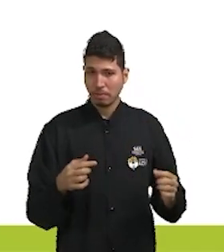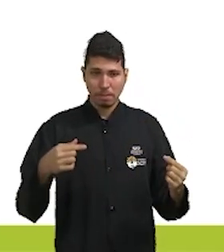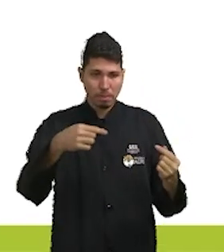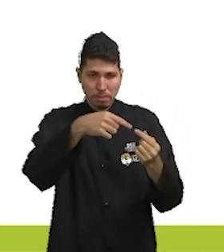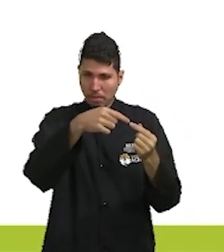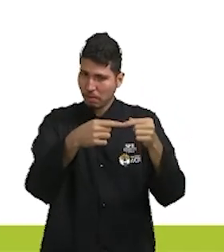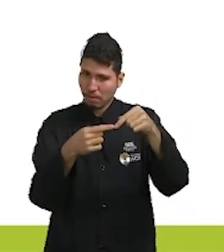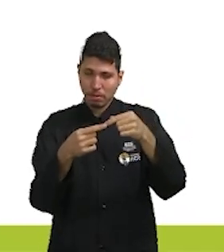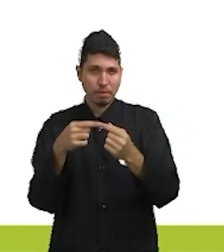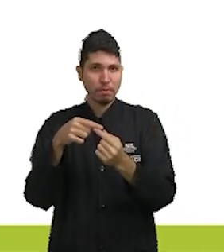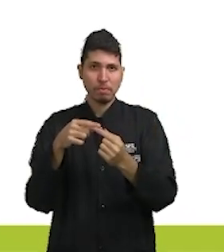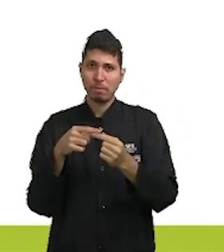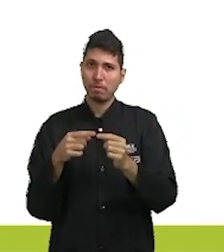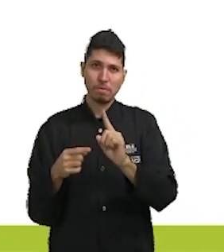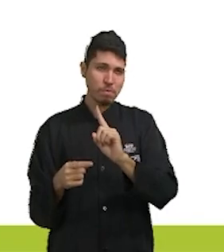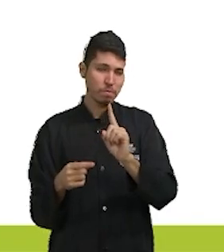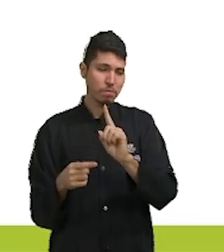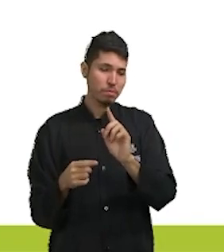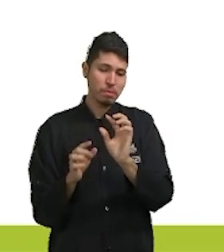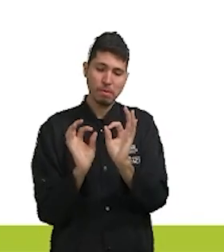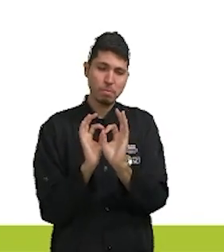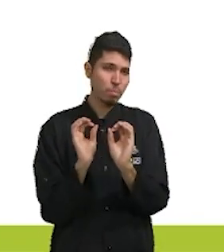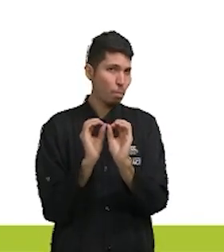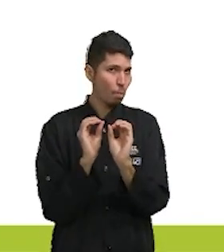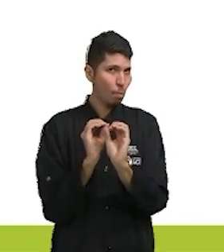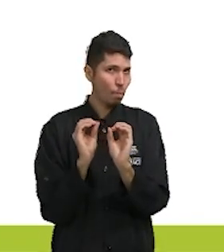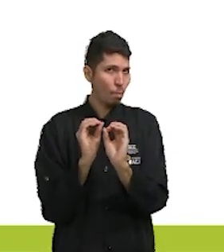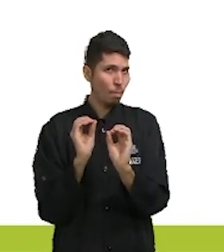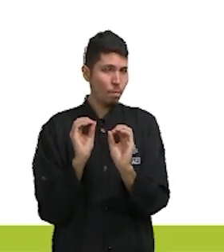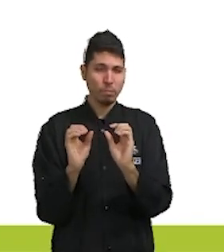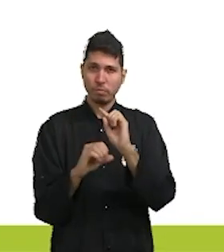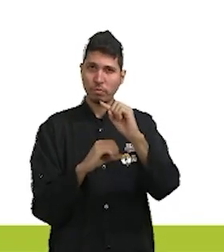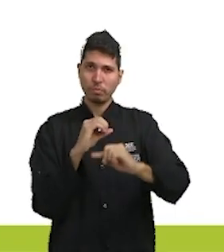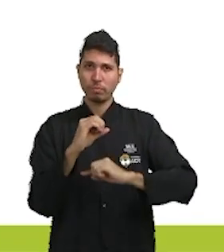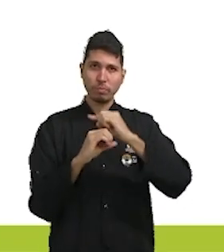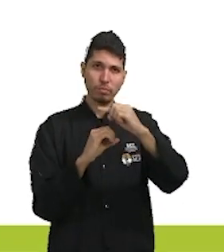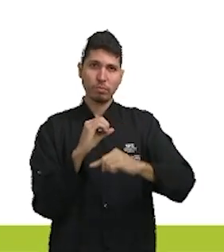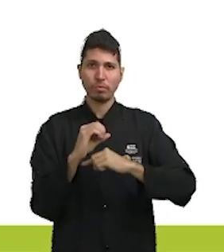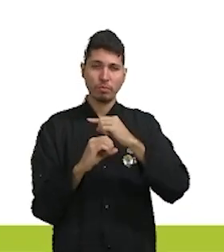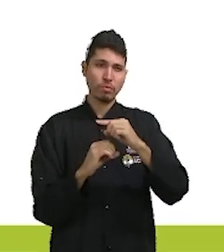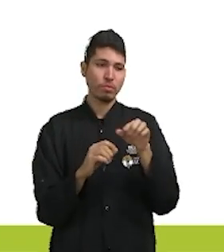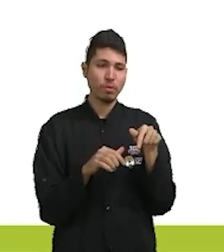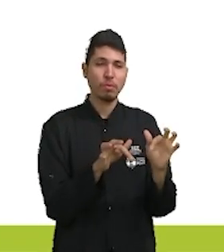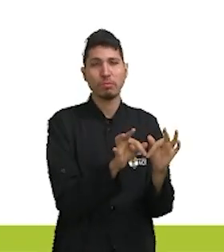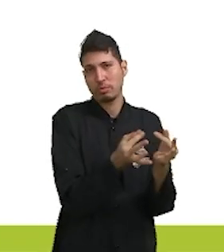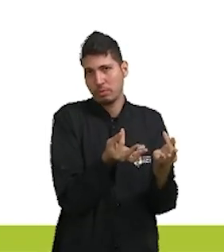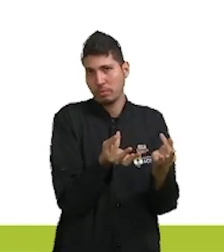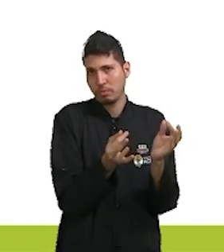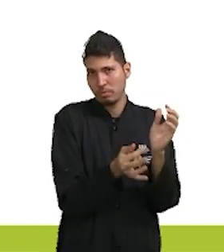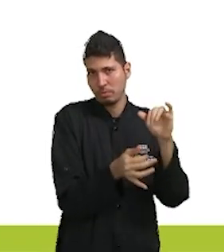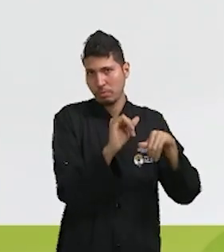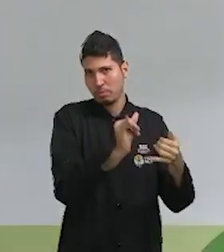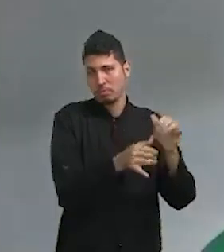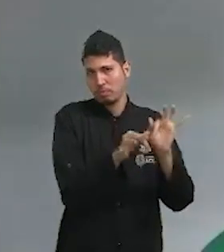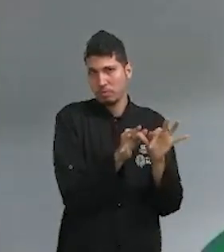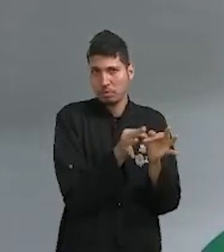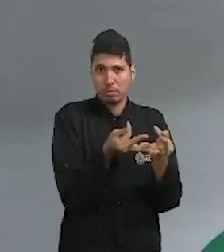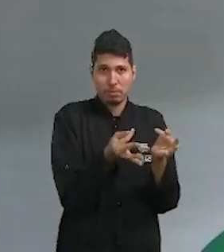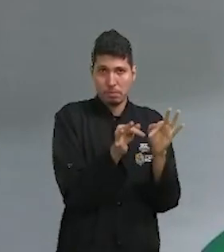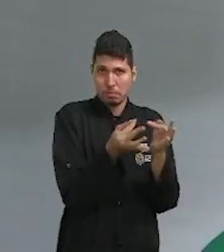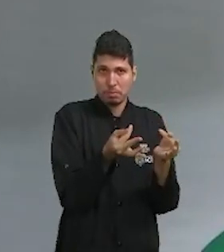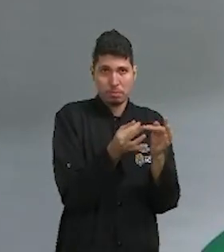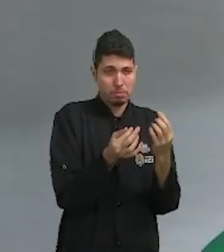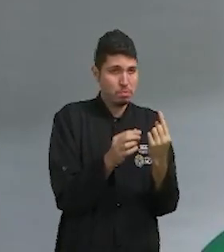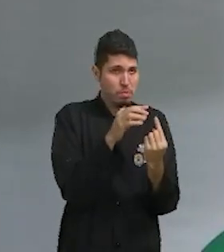ou seja, tratamos aí de uma substância simples, formado simplesmente por